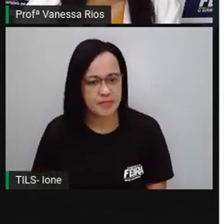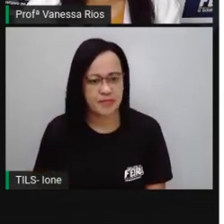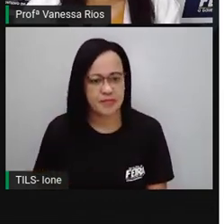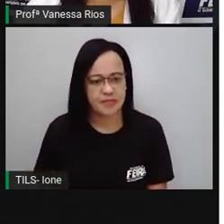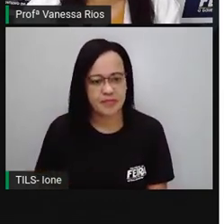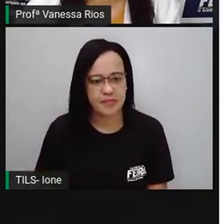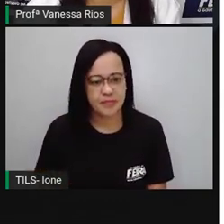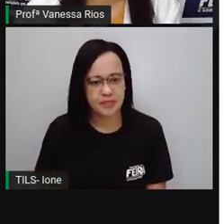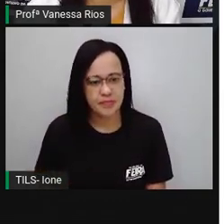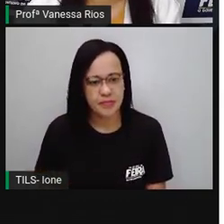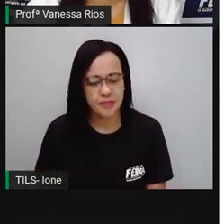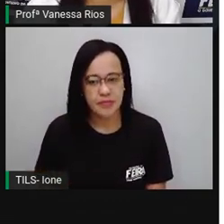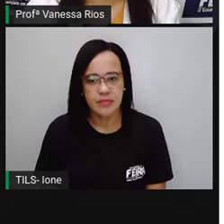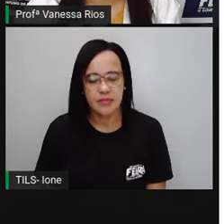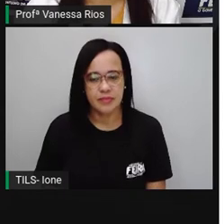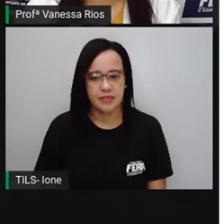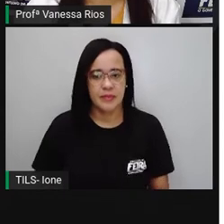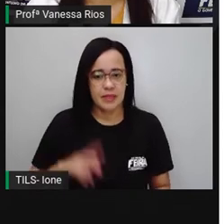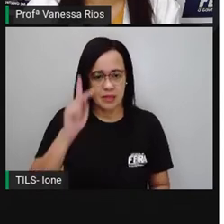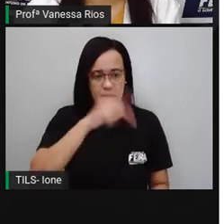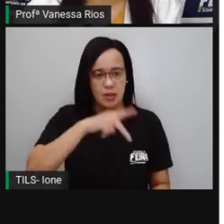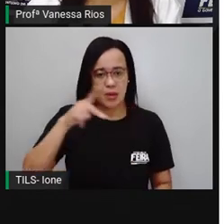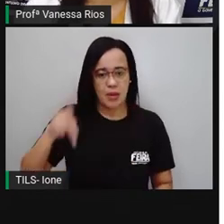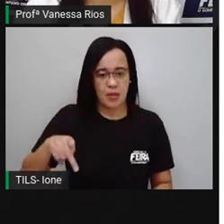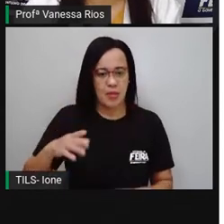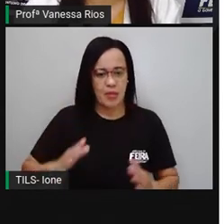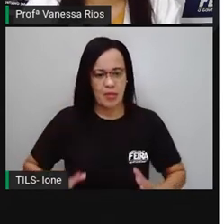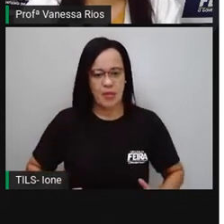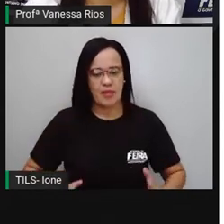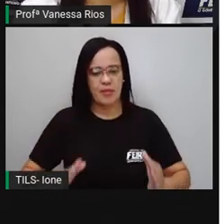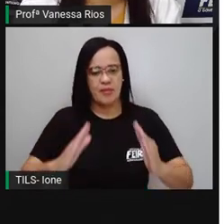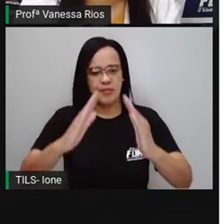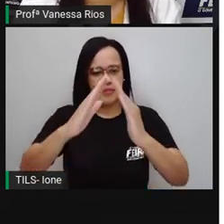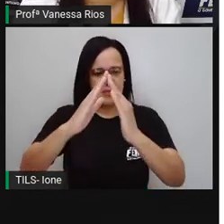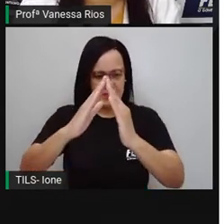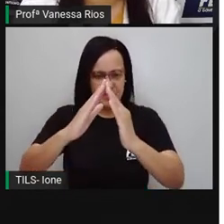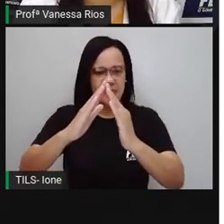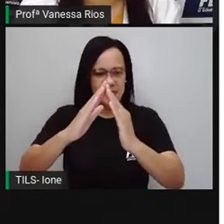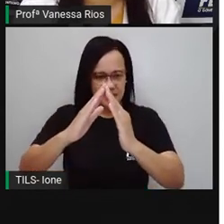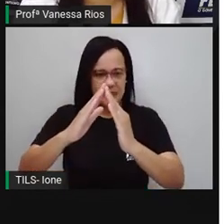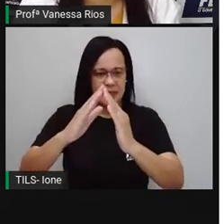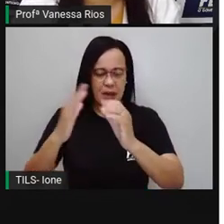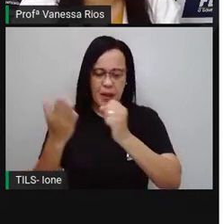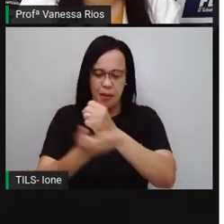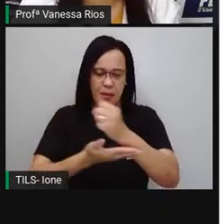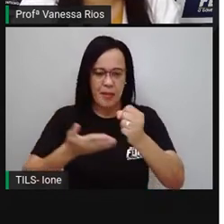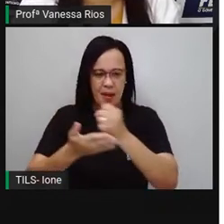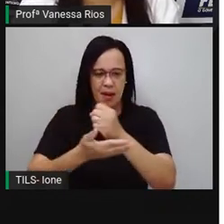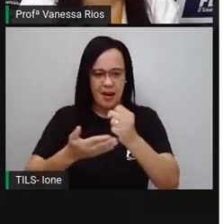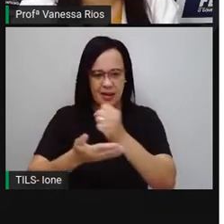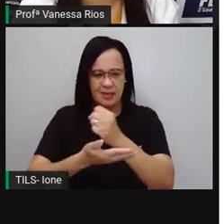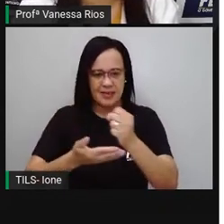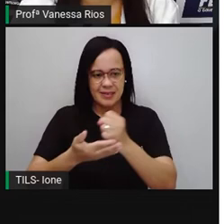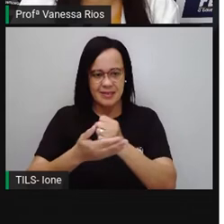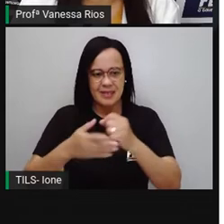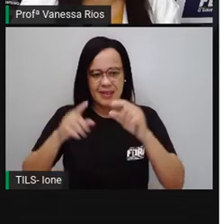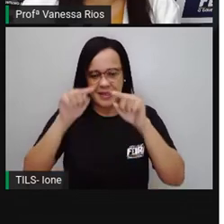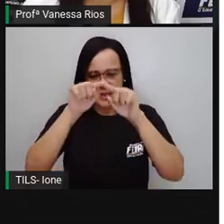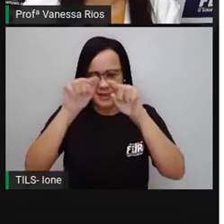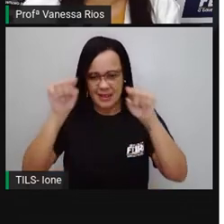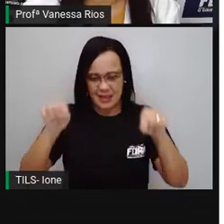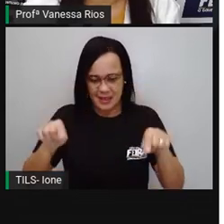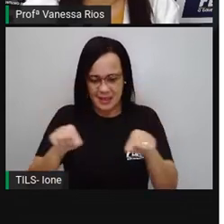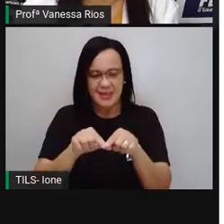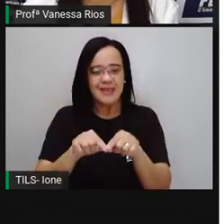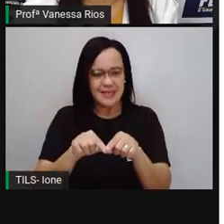paralelepípedo. E aí, a Pró trouxe também a pirâmide de base quadrada. Por que recebe esse nome? Porque a base é um quadrado, mas a